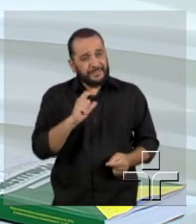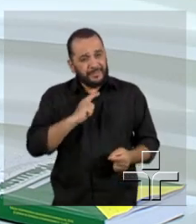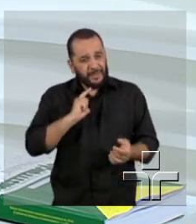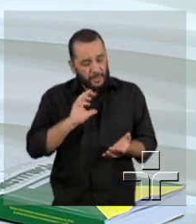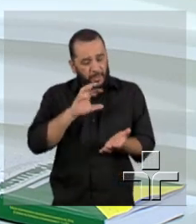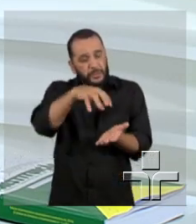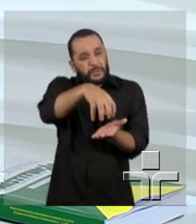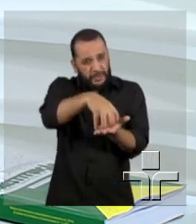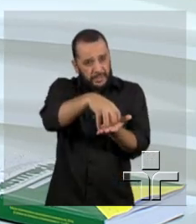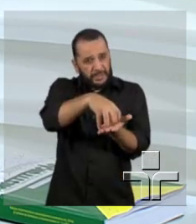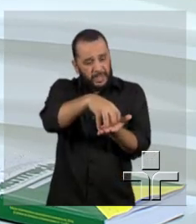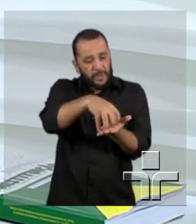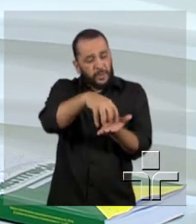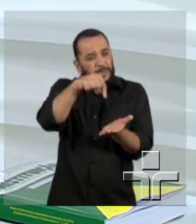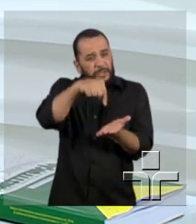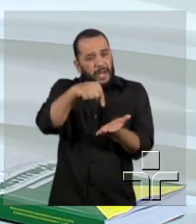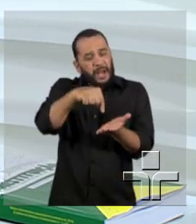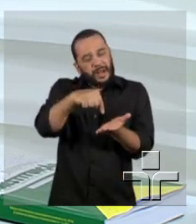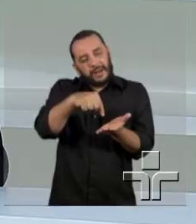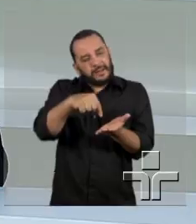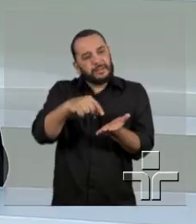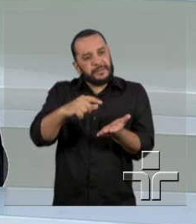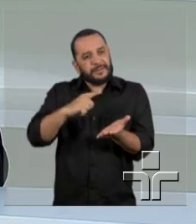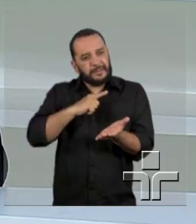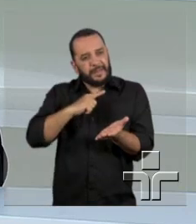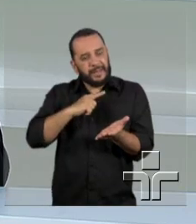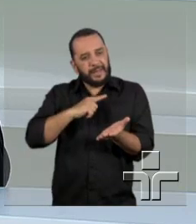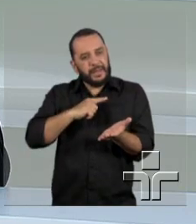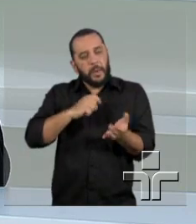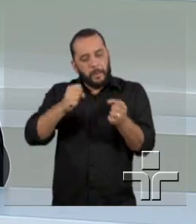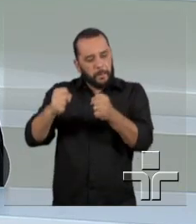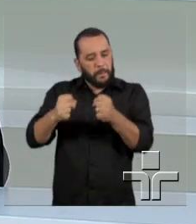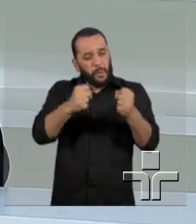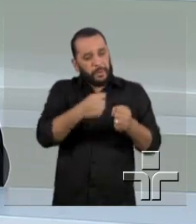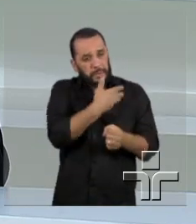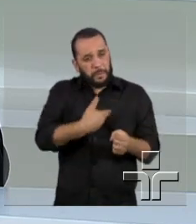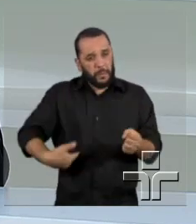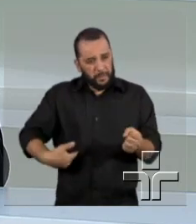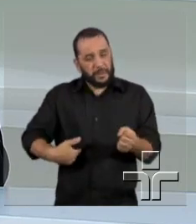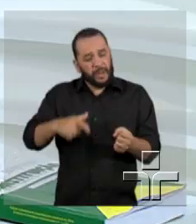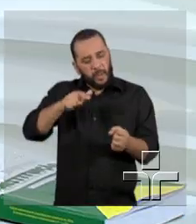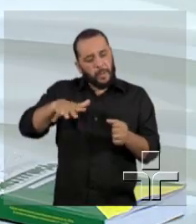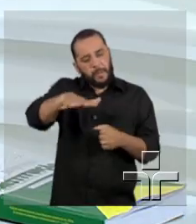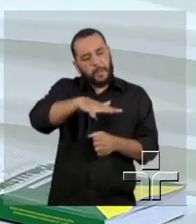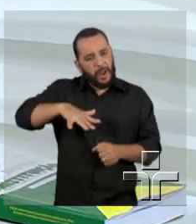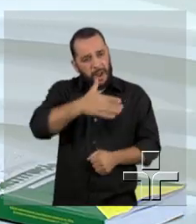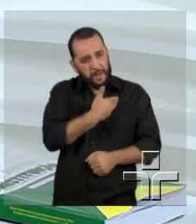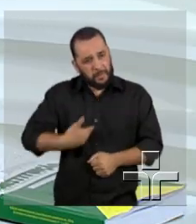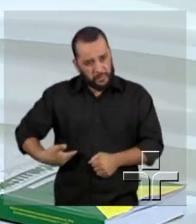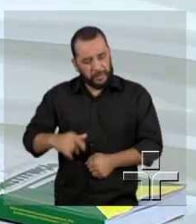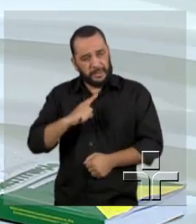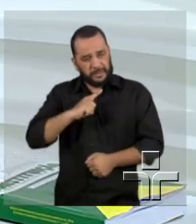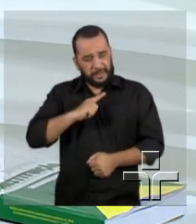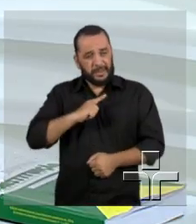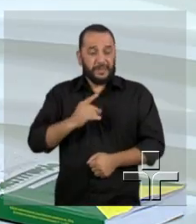poder público, não de poder propriamente dito em sentido de tripartição, uma instância pública